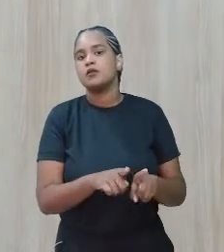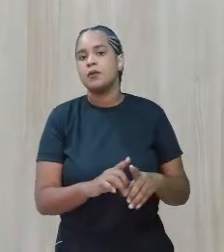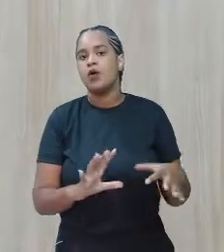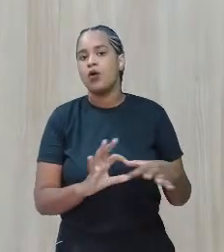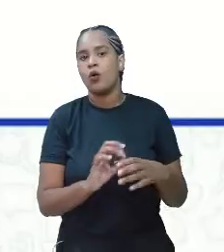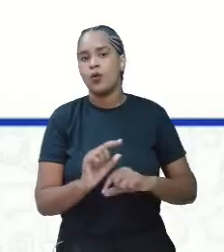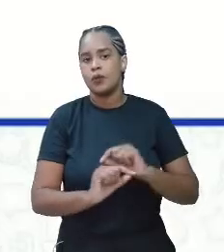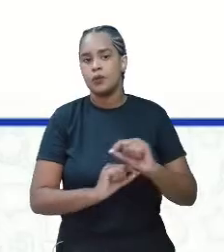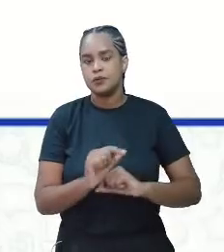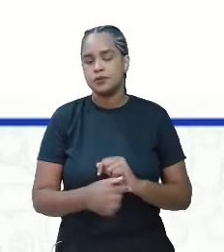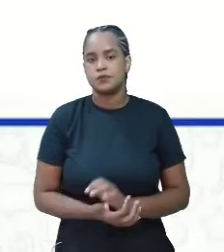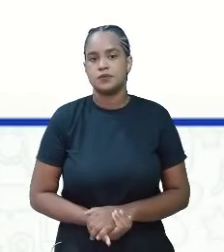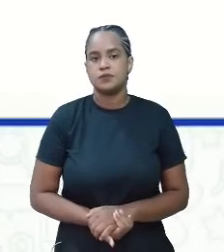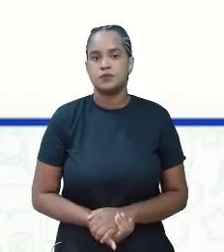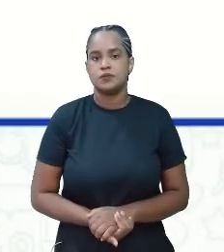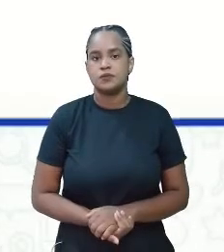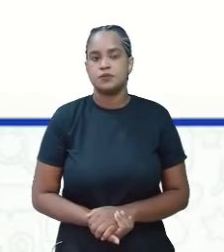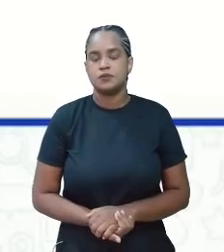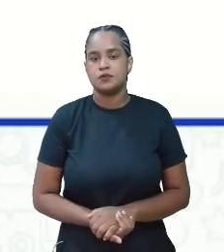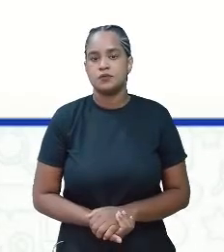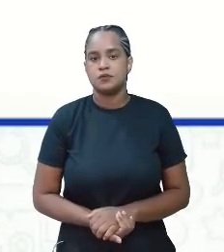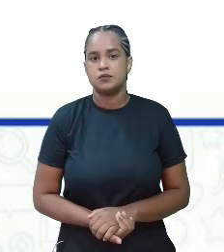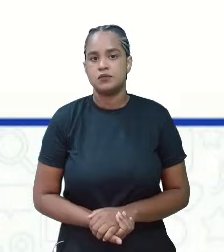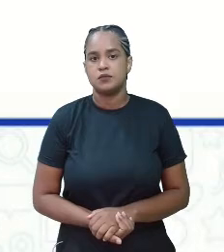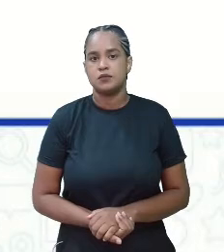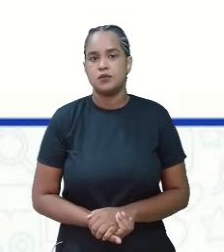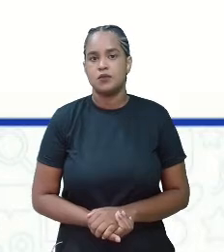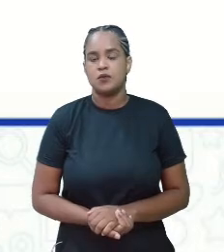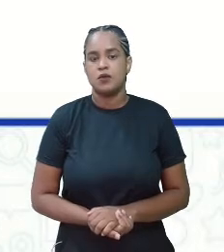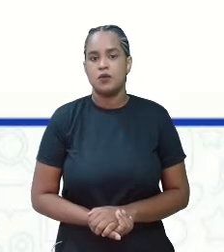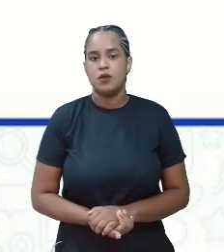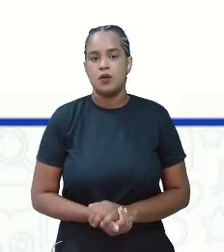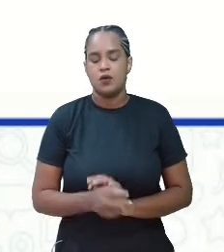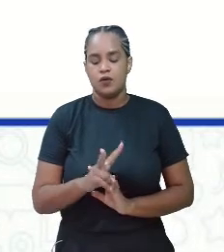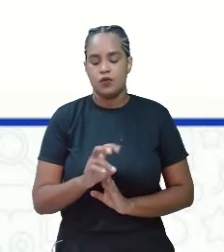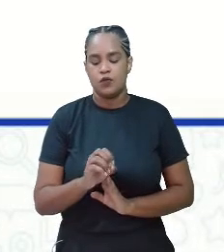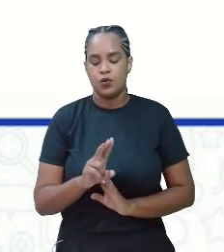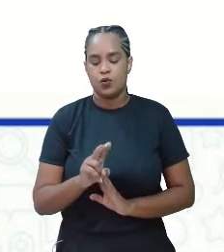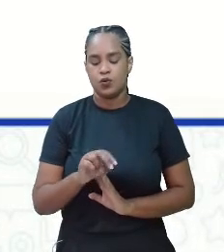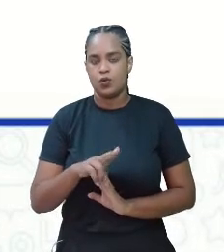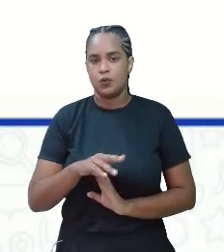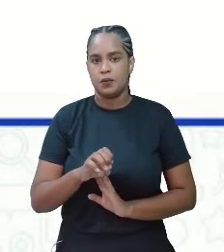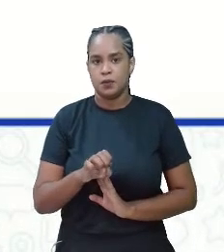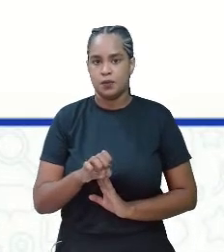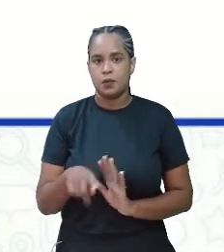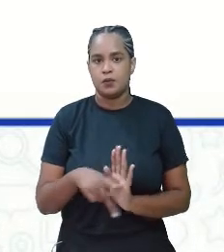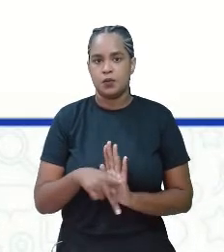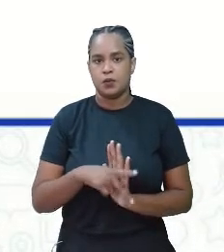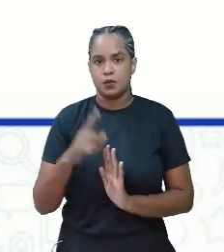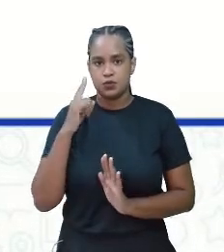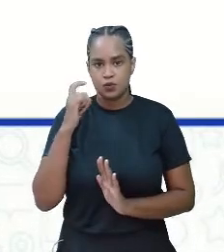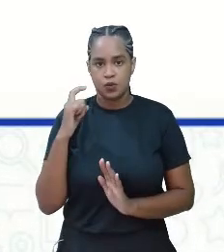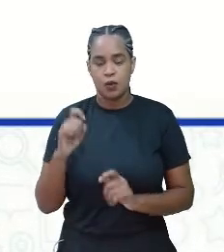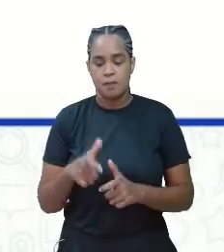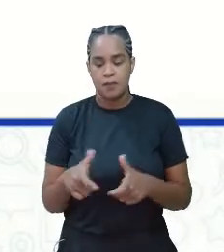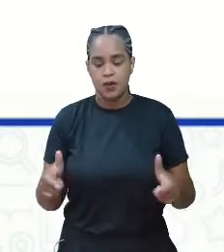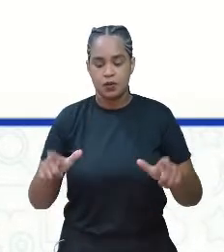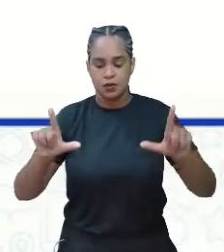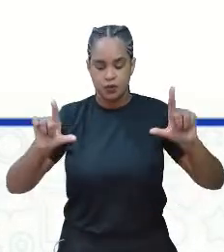relacionado com o volume, né, sonoro. Então, esse volume, normalmente, ele é